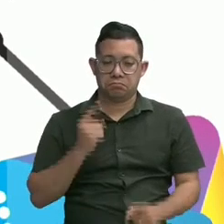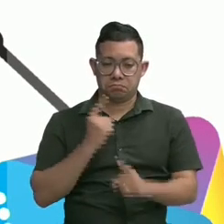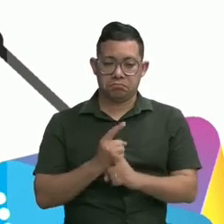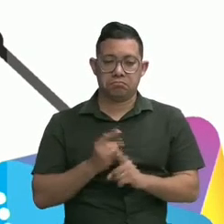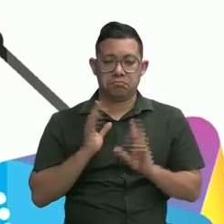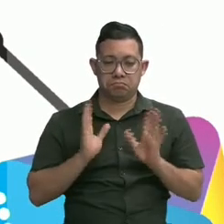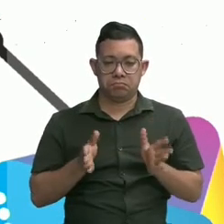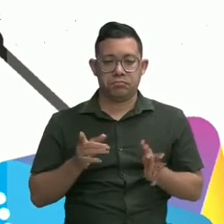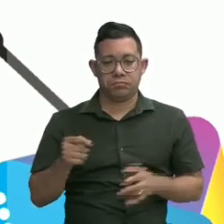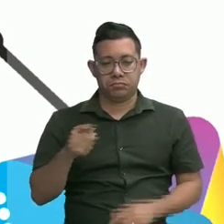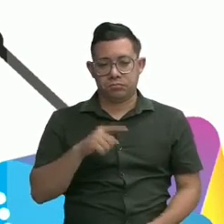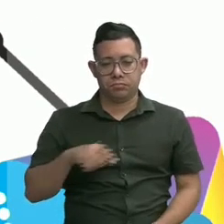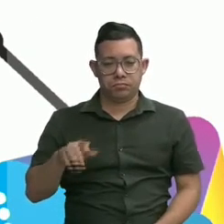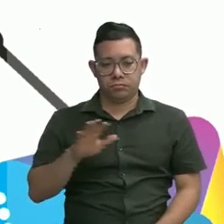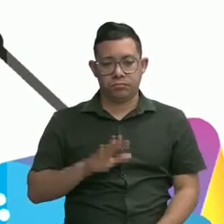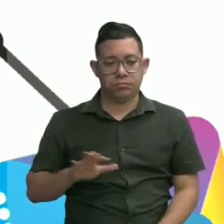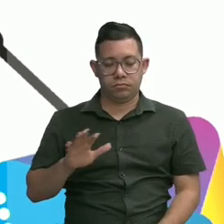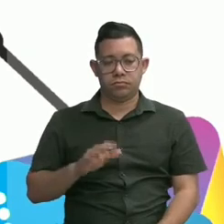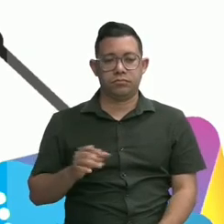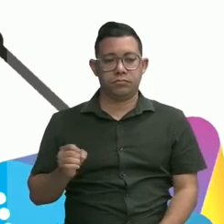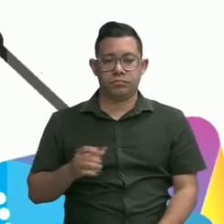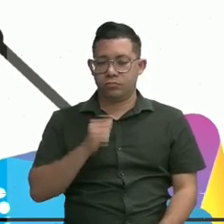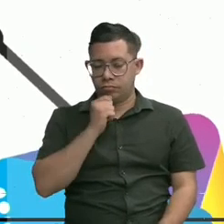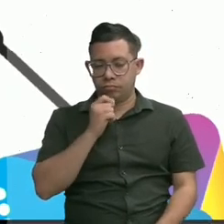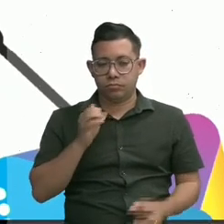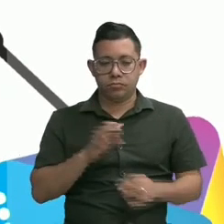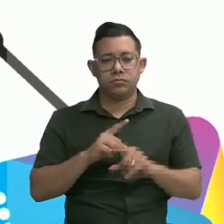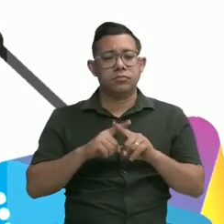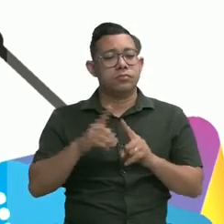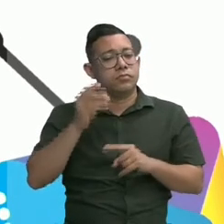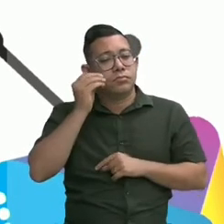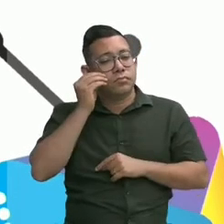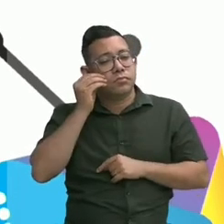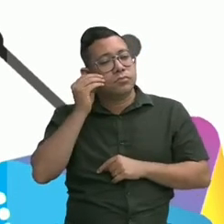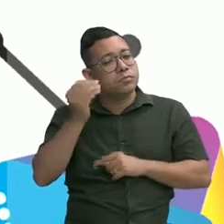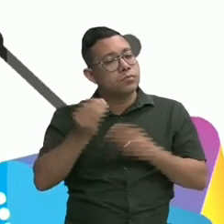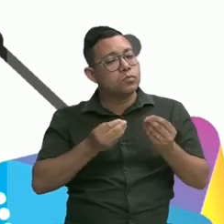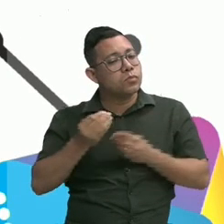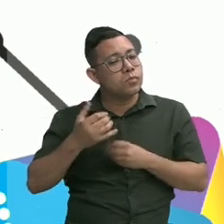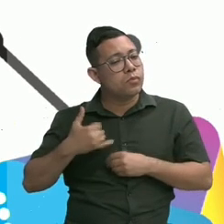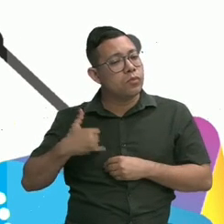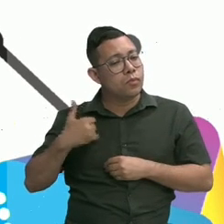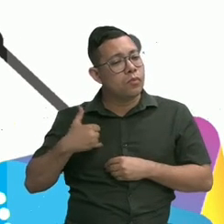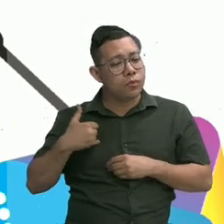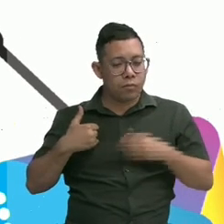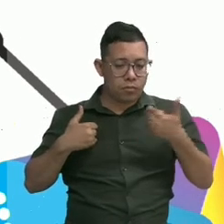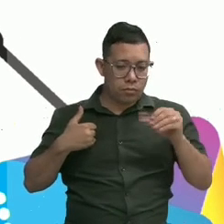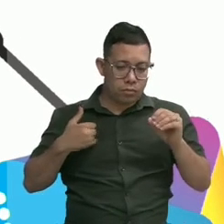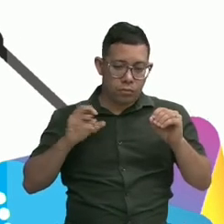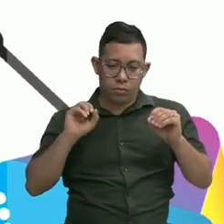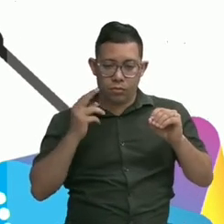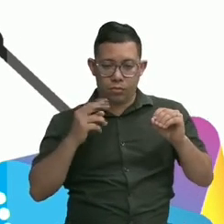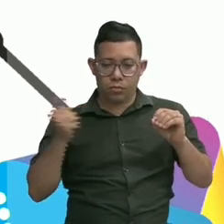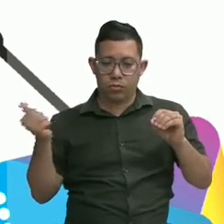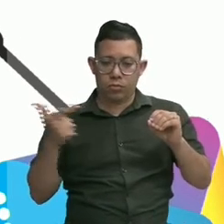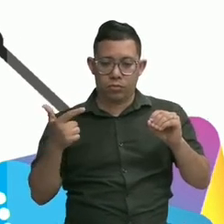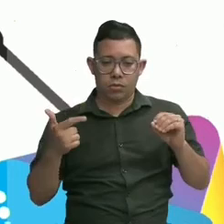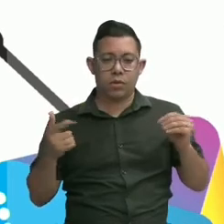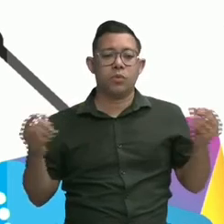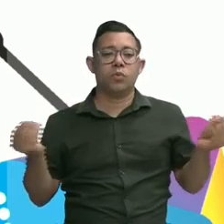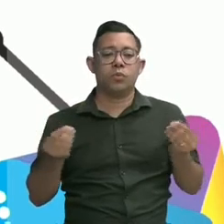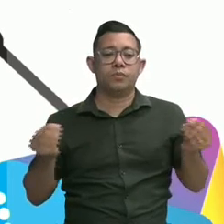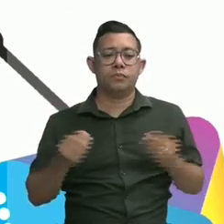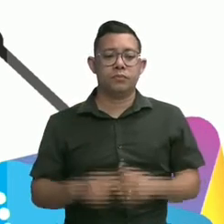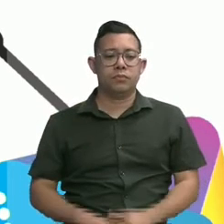essa daqui e ela é incompleta agora vamos descobrir então se a idade delas é dez ou doze